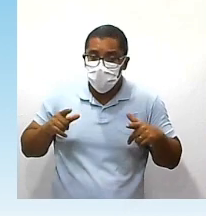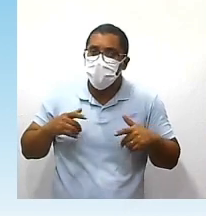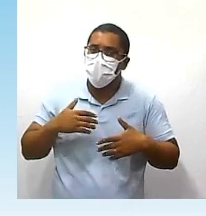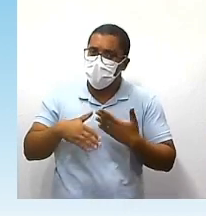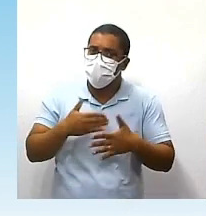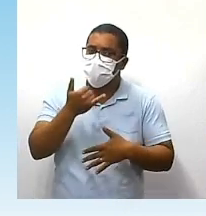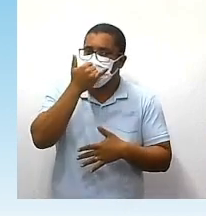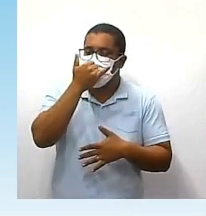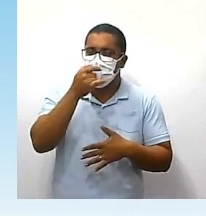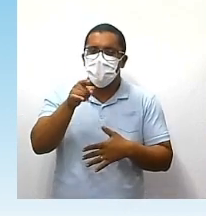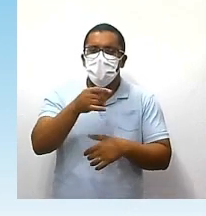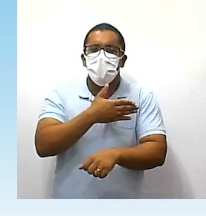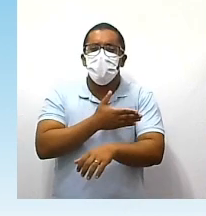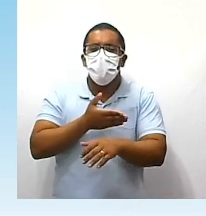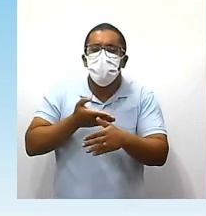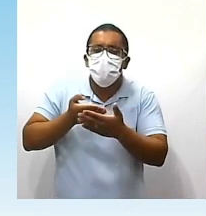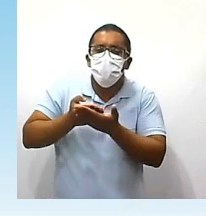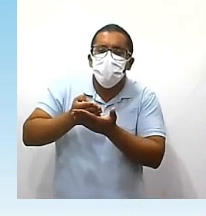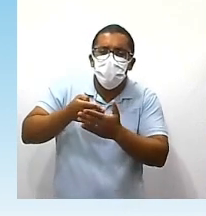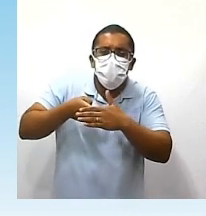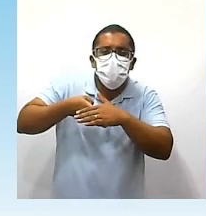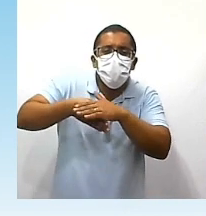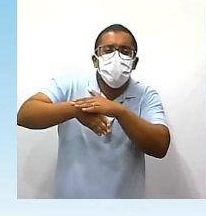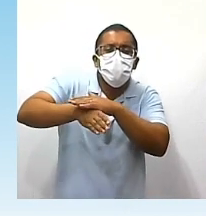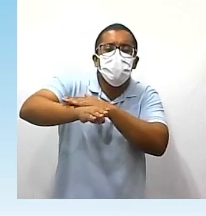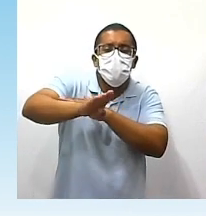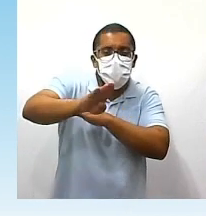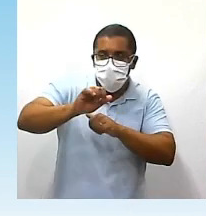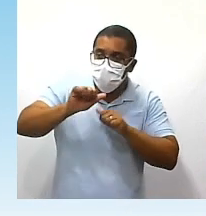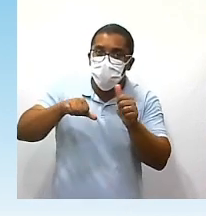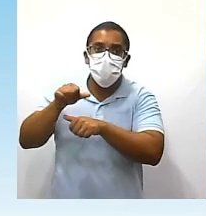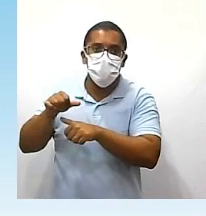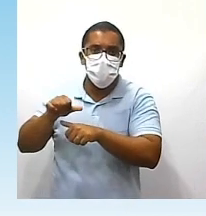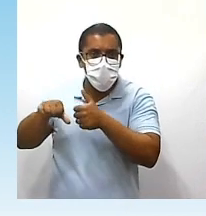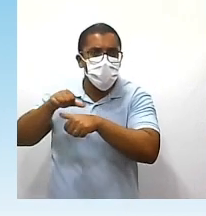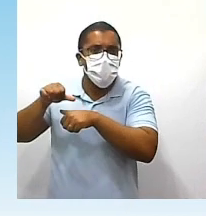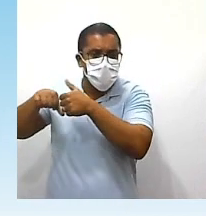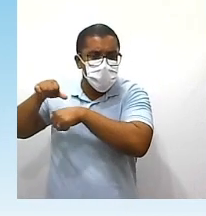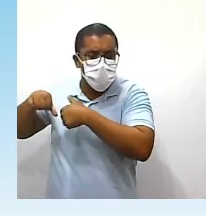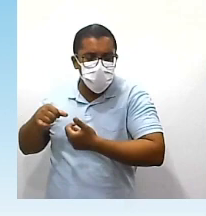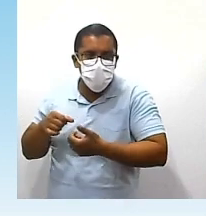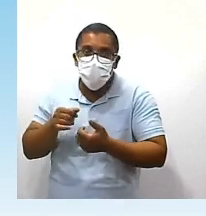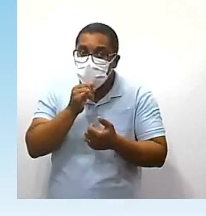ali a rotina do usuário. Alguns dos principais exemplos